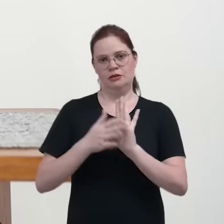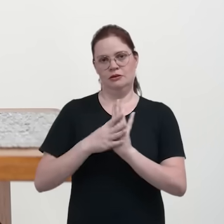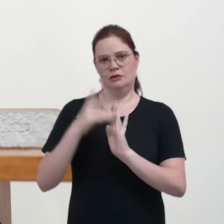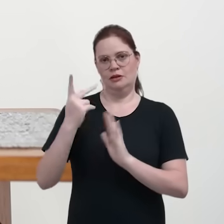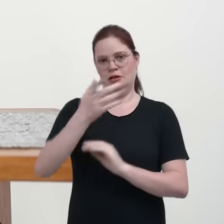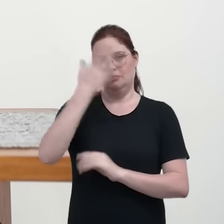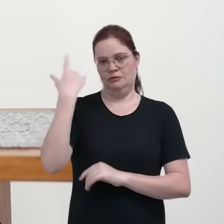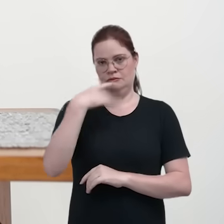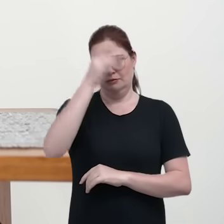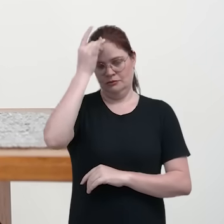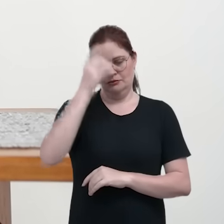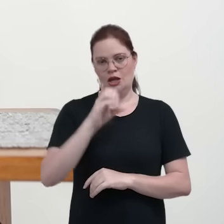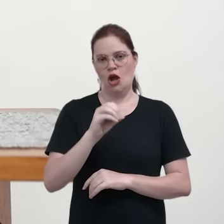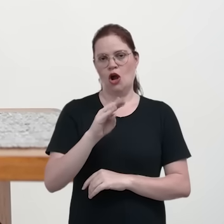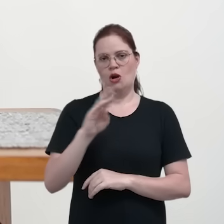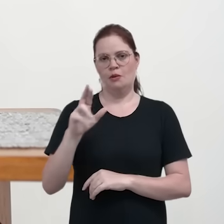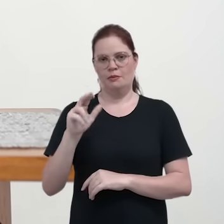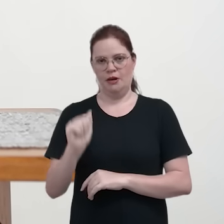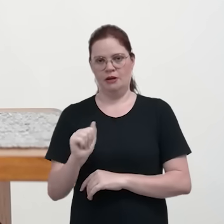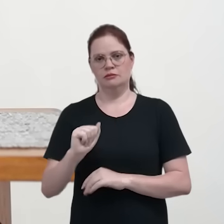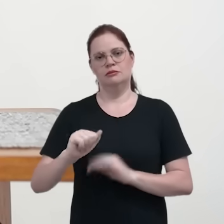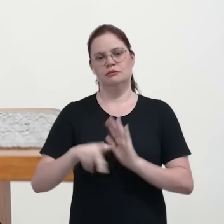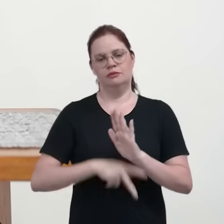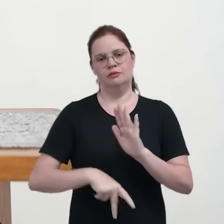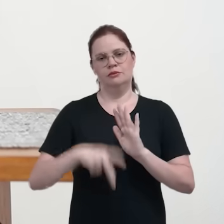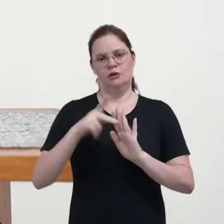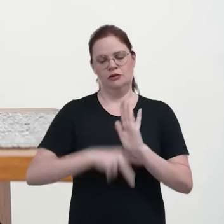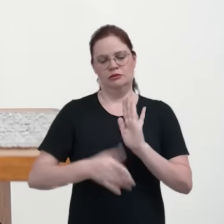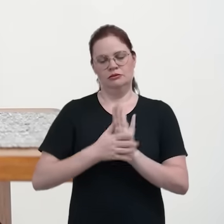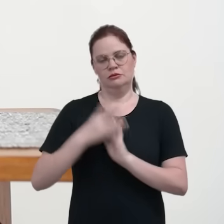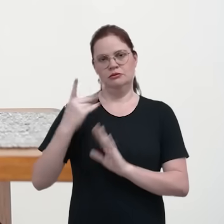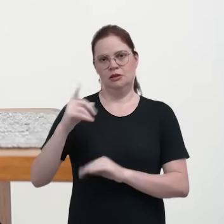Santo, que é o bem maior que nós